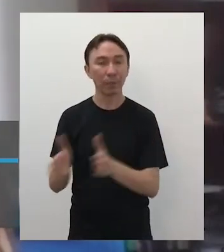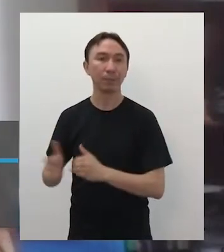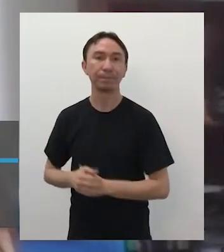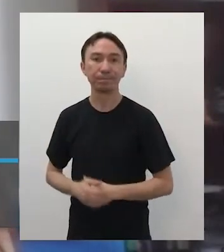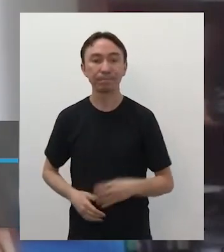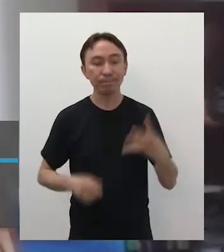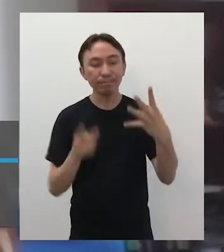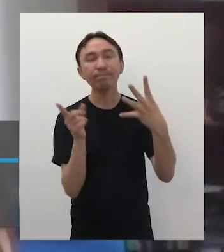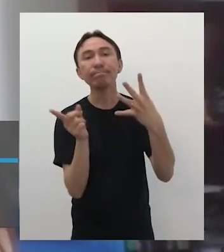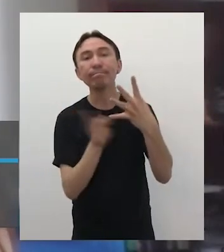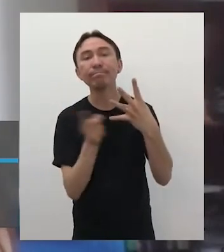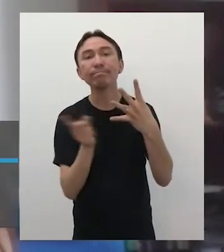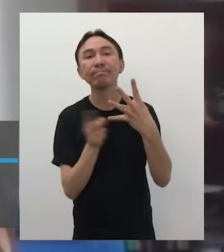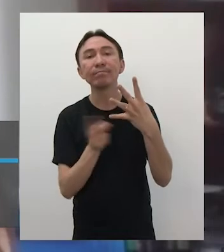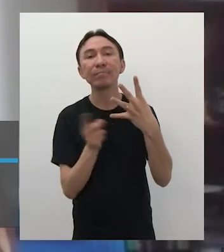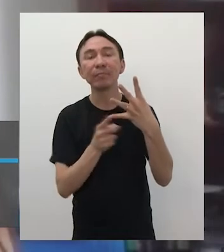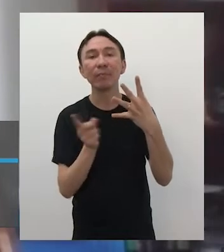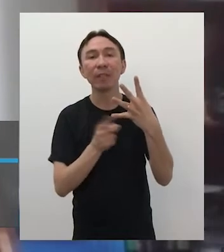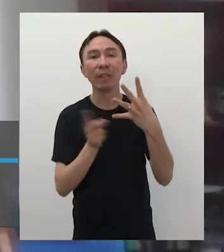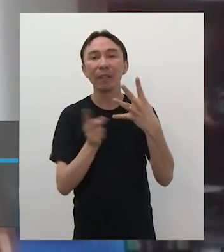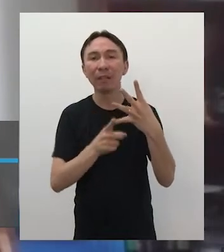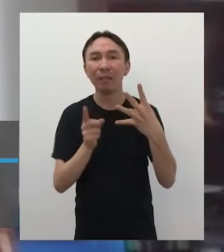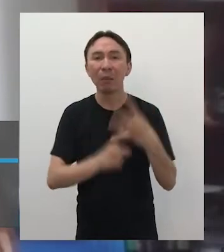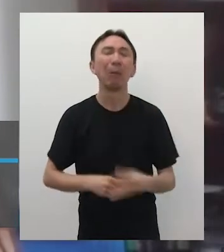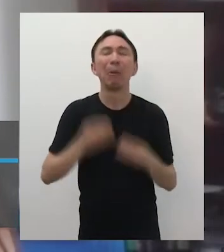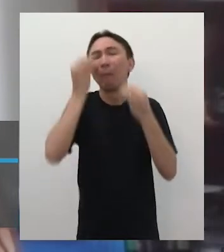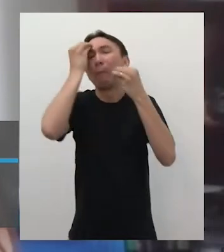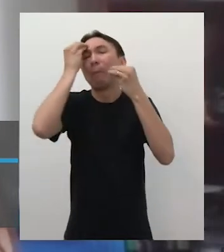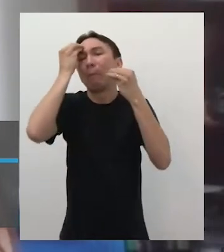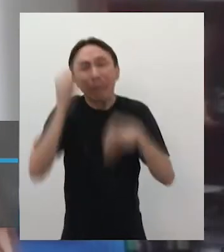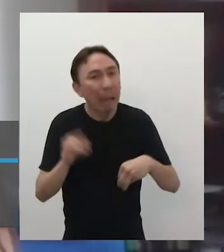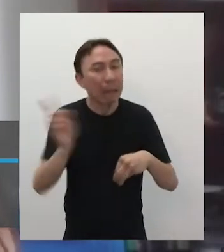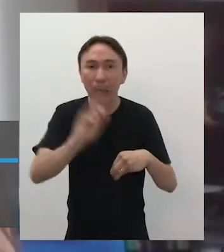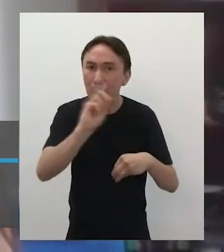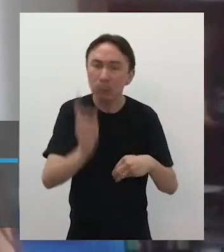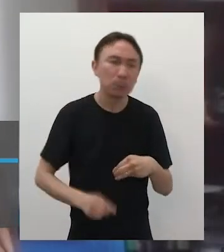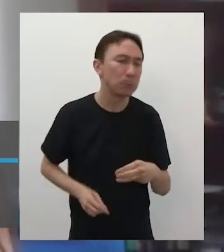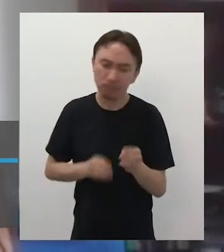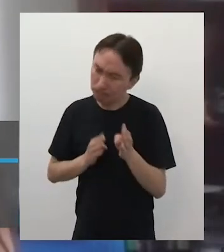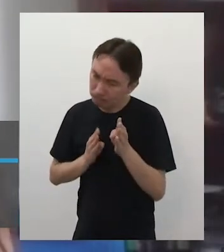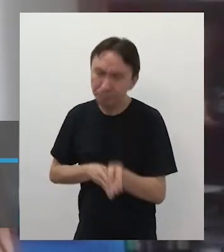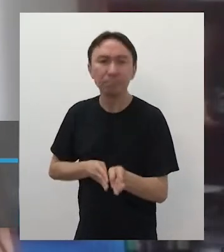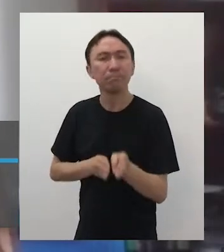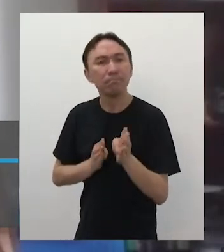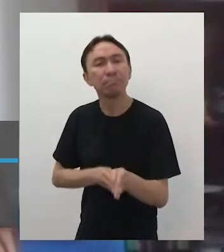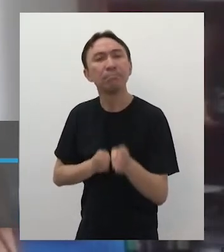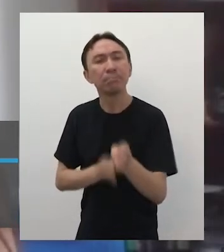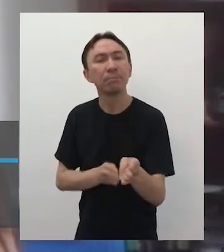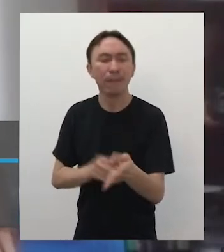demoro para fazer cada tarefa, eu me organizo melhor, eu aproveito melhor meu tempo, eu planejo melhor as minhas